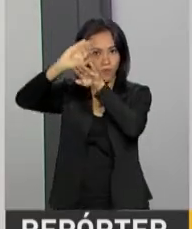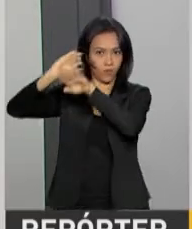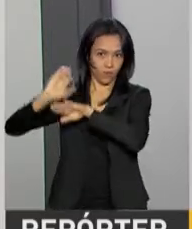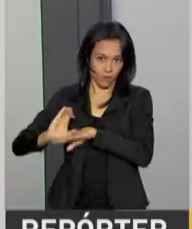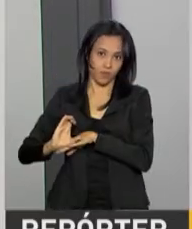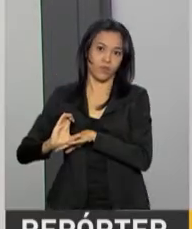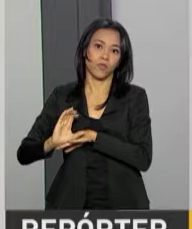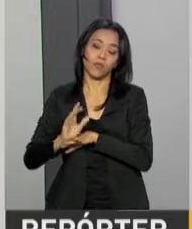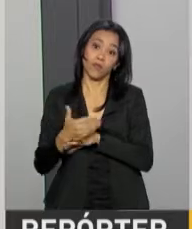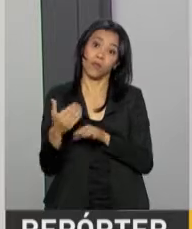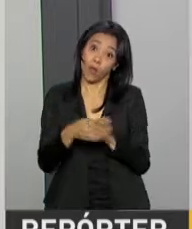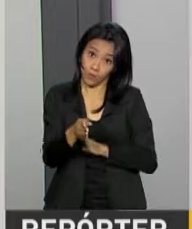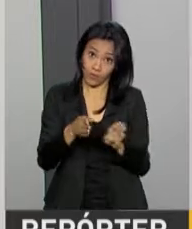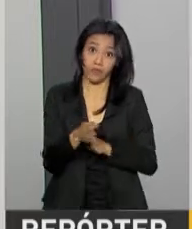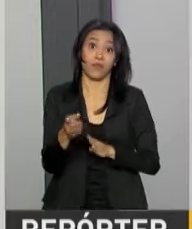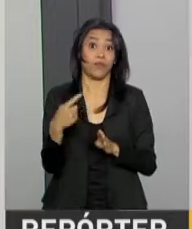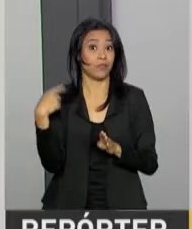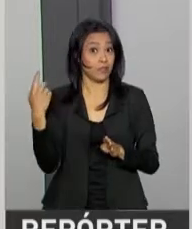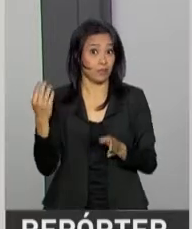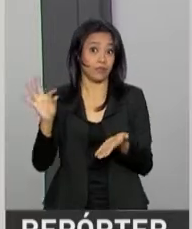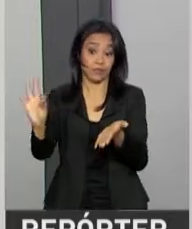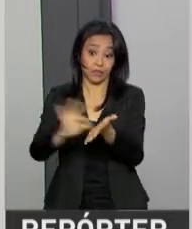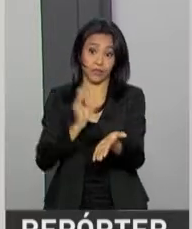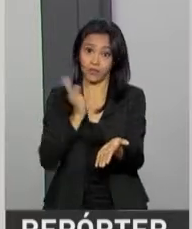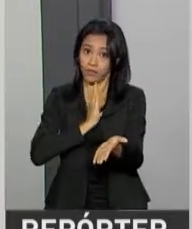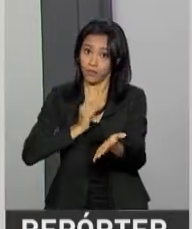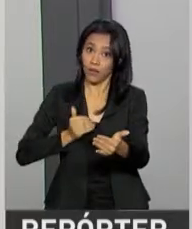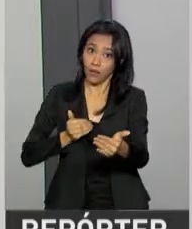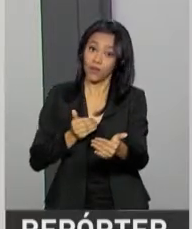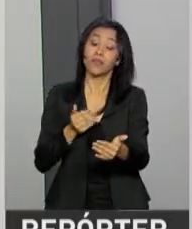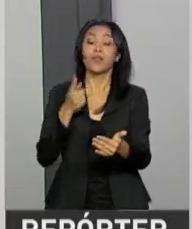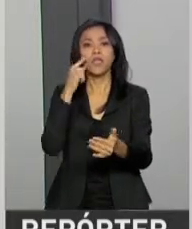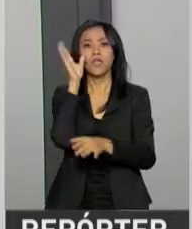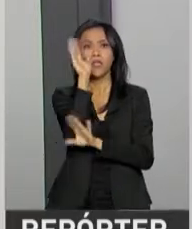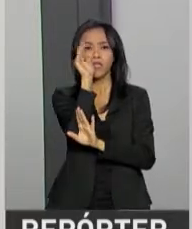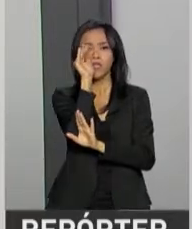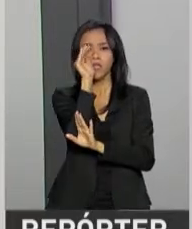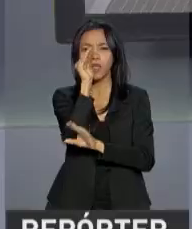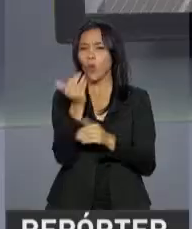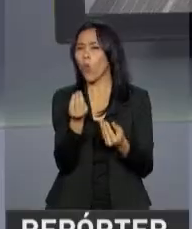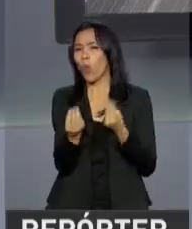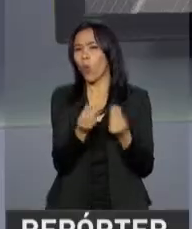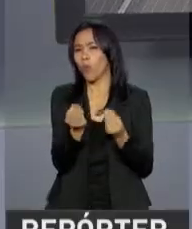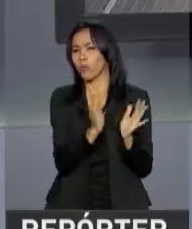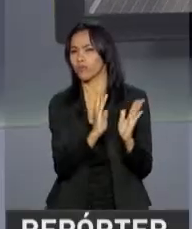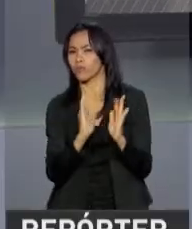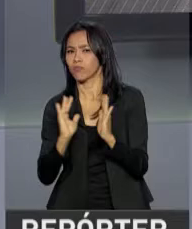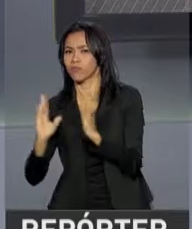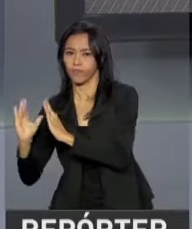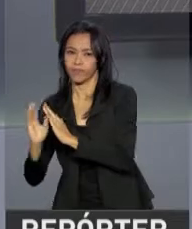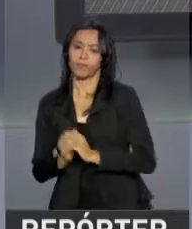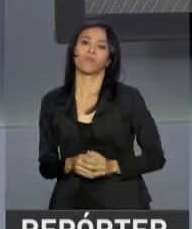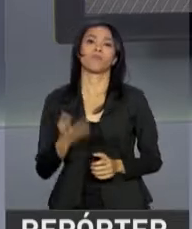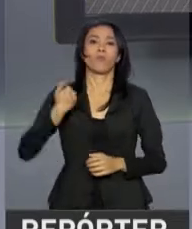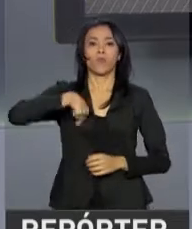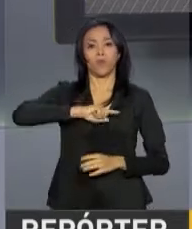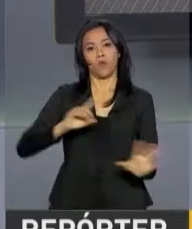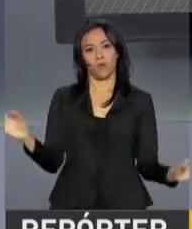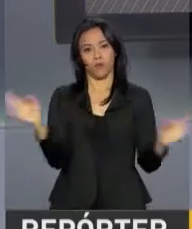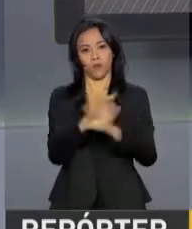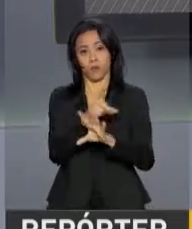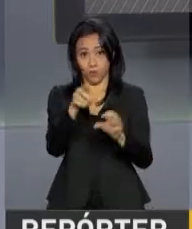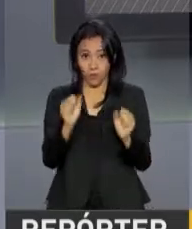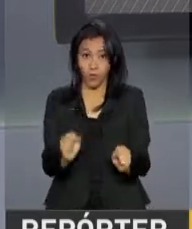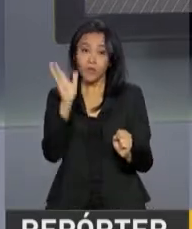então a gente recomenda realmente que ele se inscrevam o quanto antes e acompanha ao longo do processo nós ficamos por aqui você pode